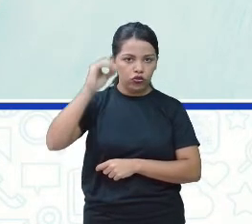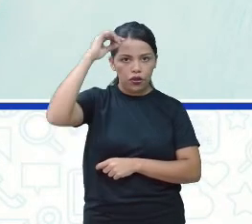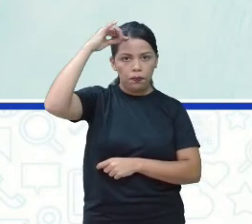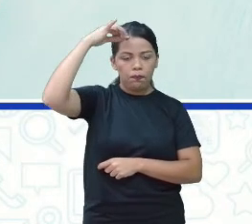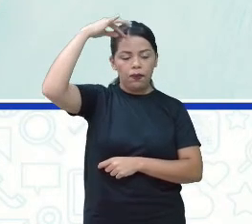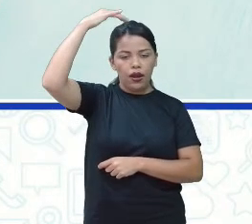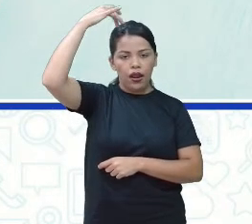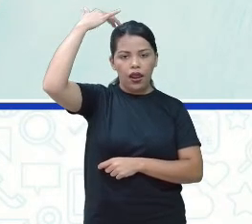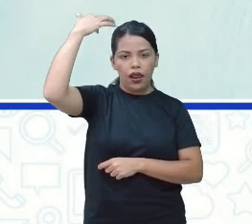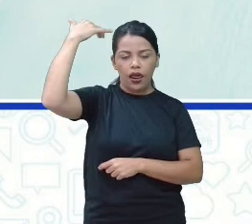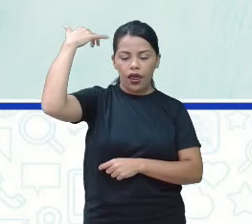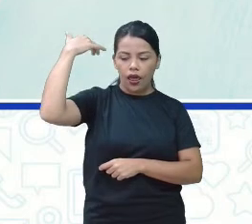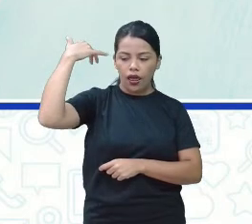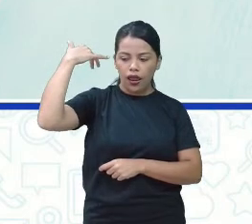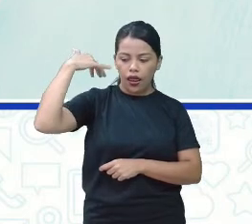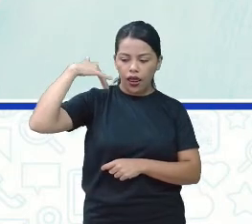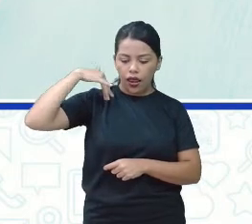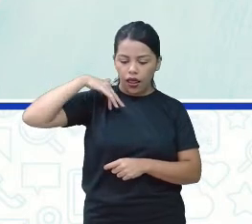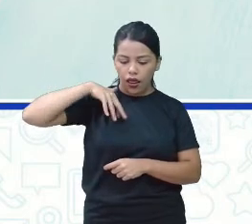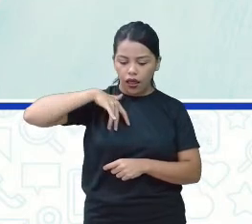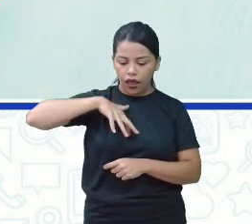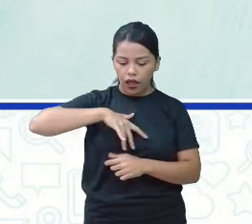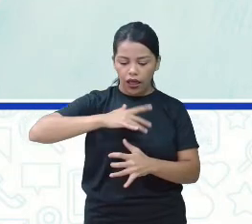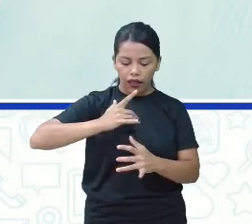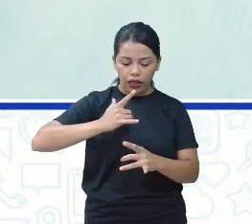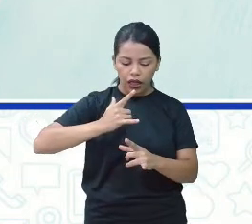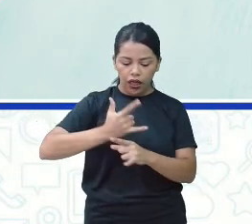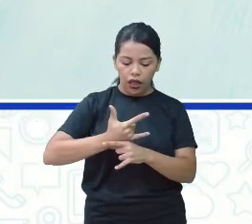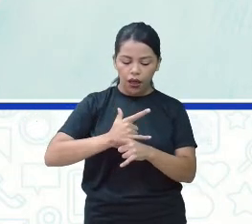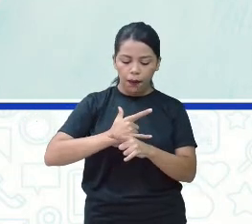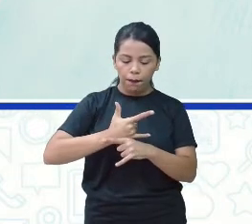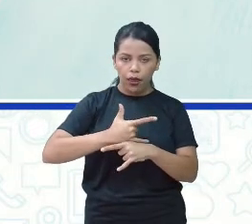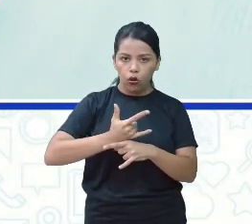e a medula, através dos neurônios